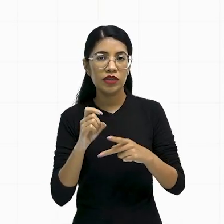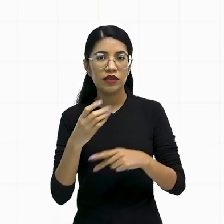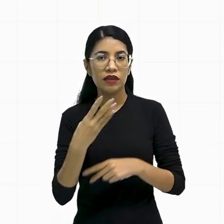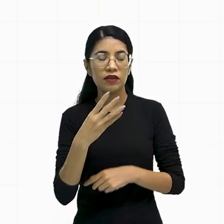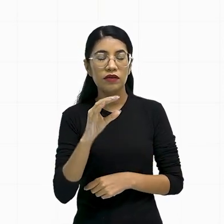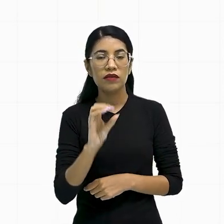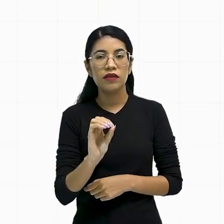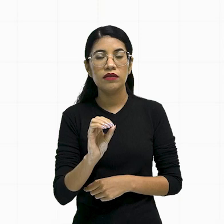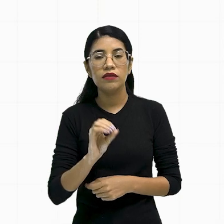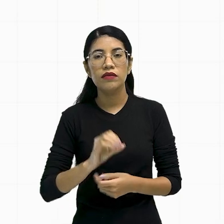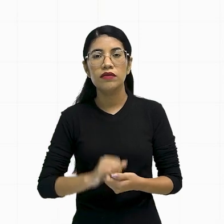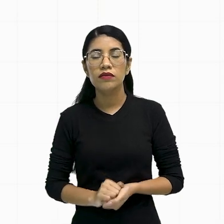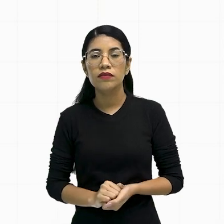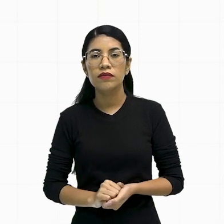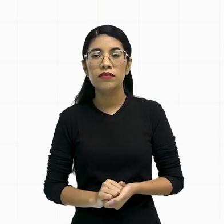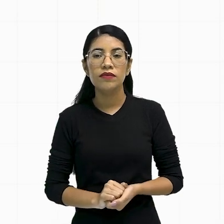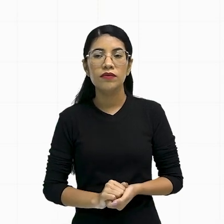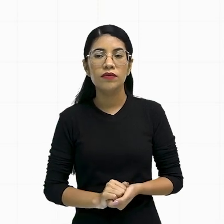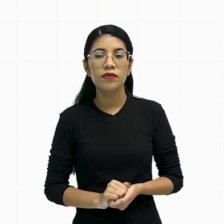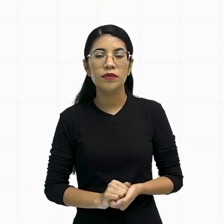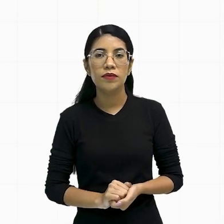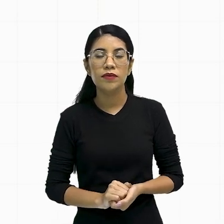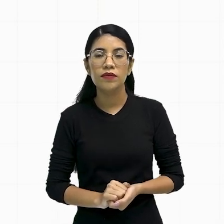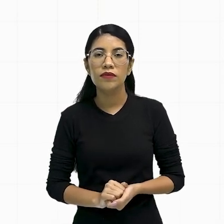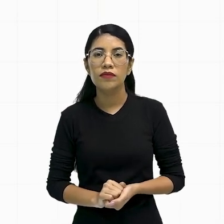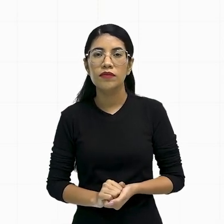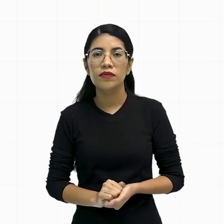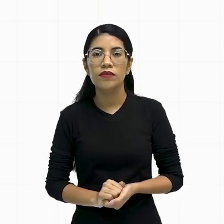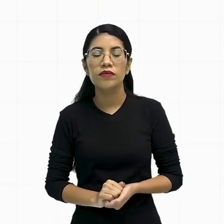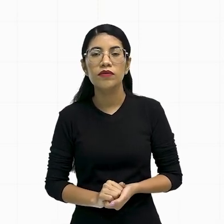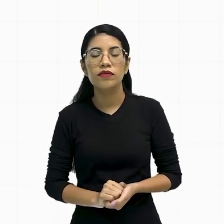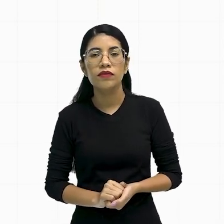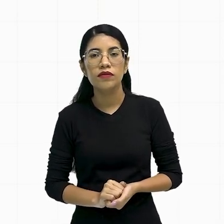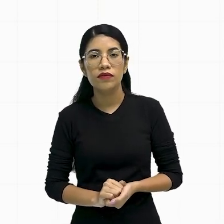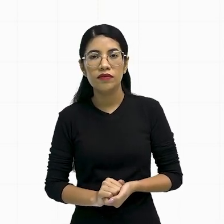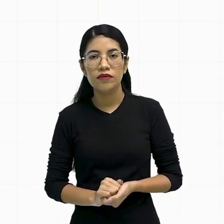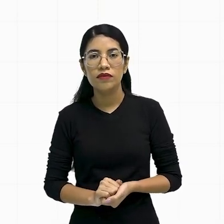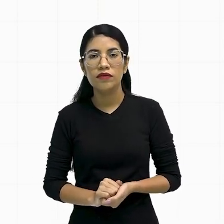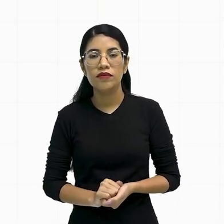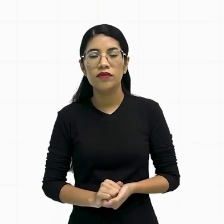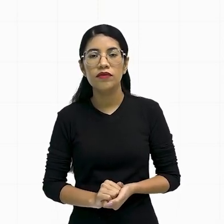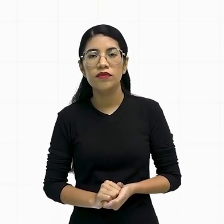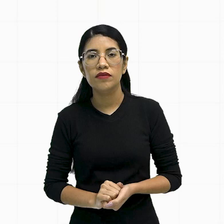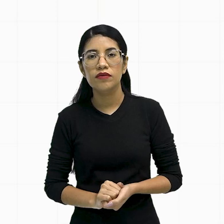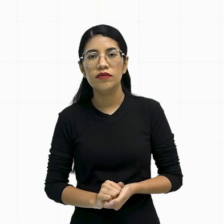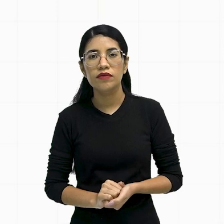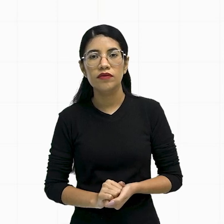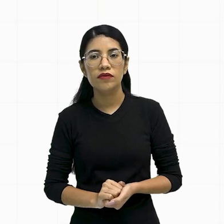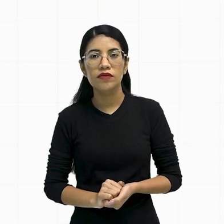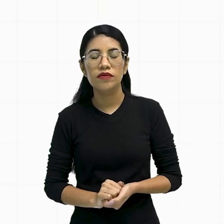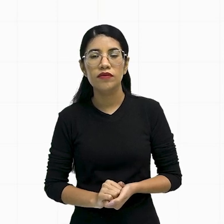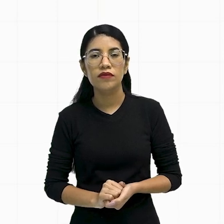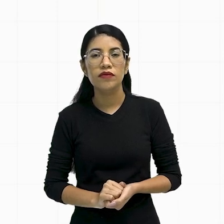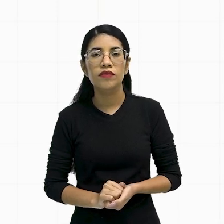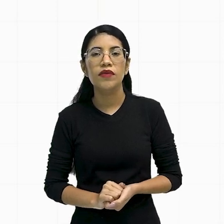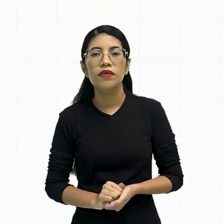x, tá? 105 mais 35, 140. 180 menos 140 é igual a